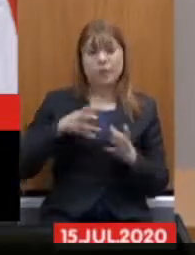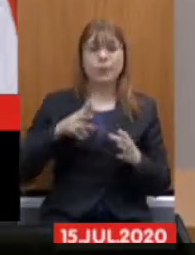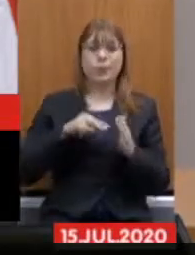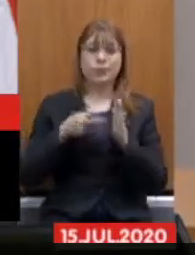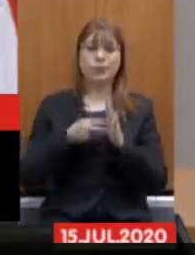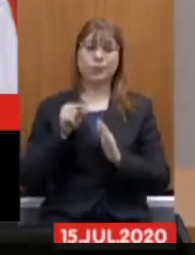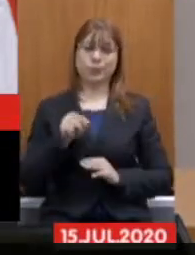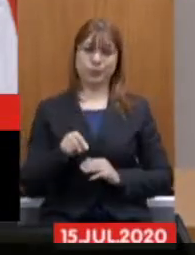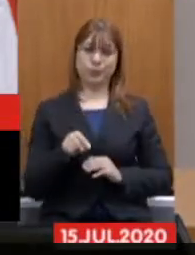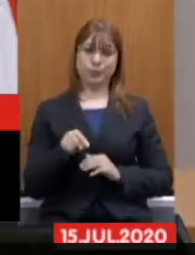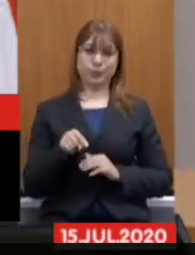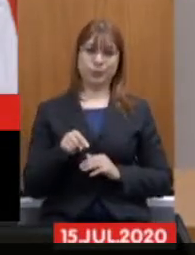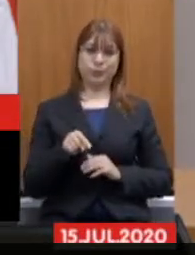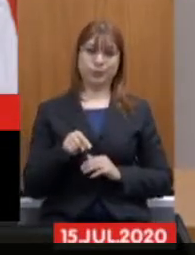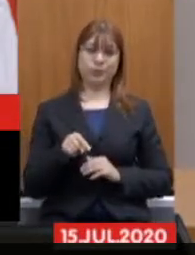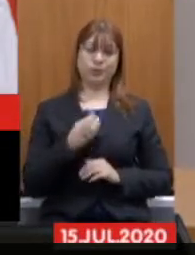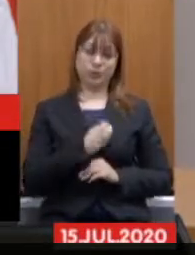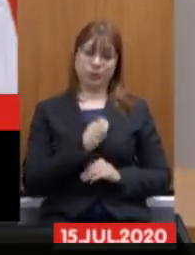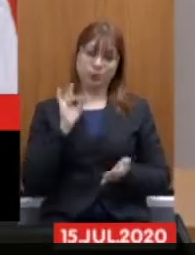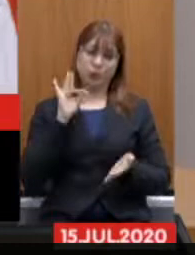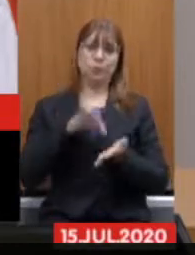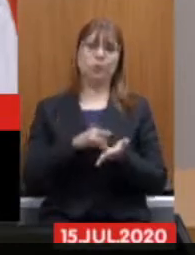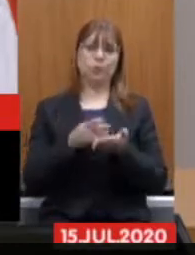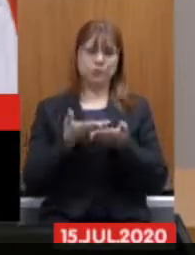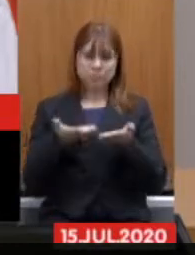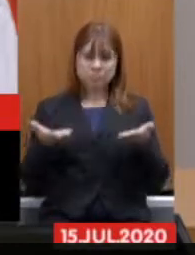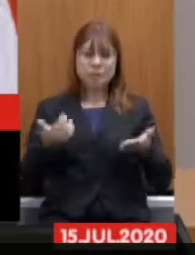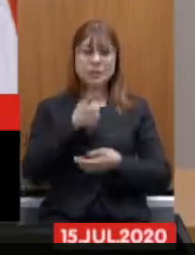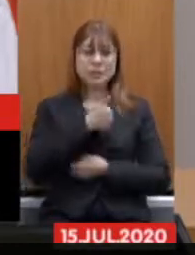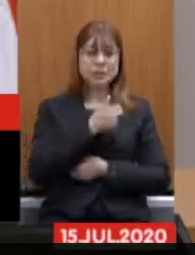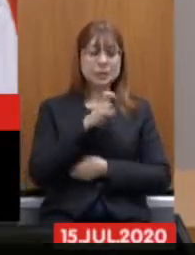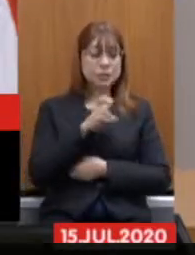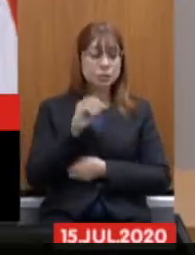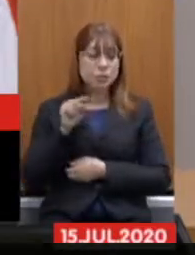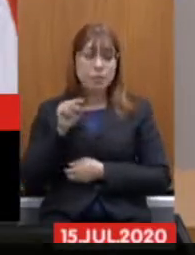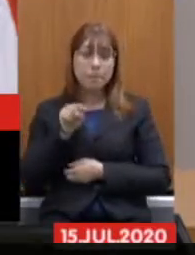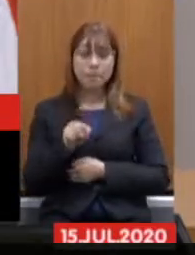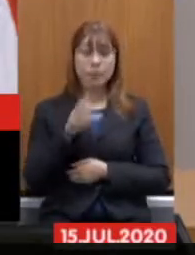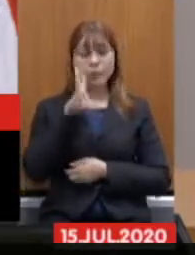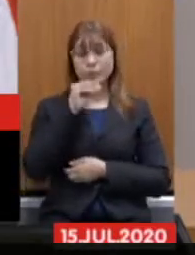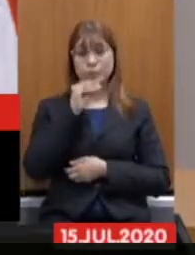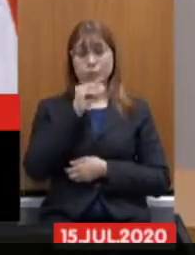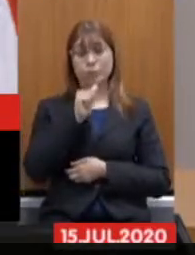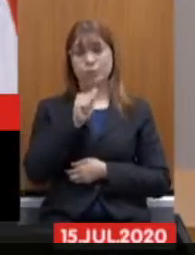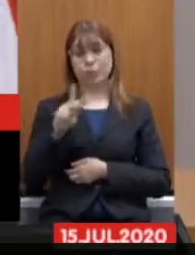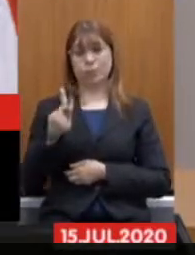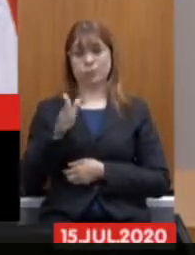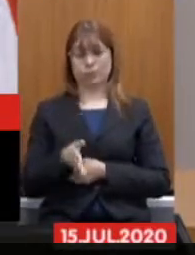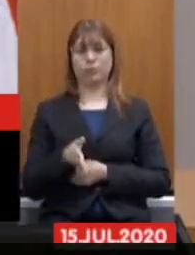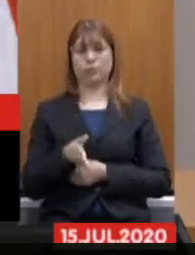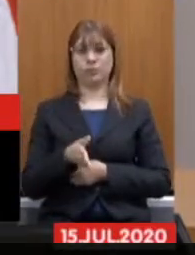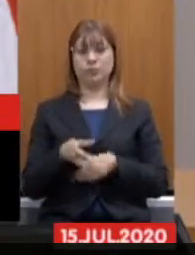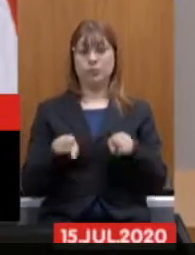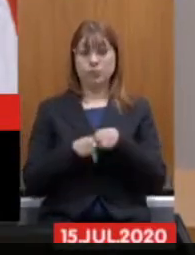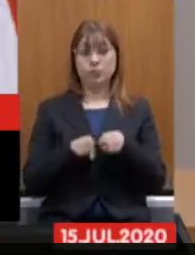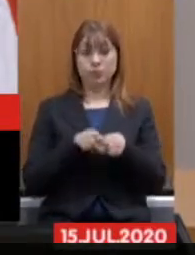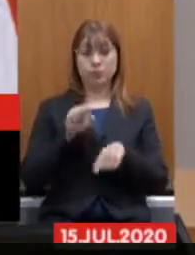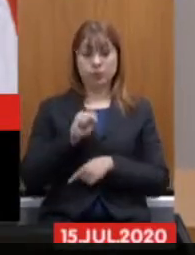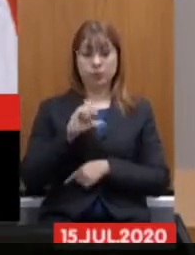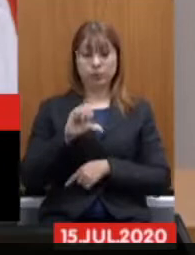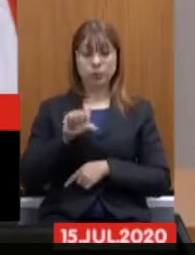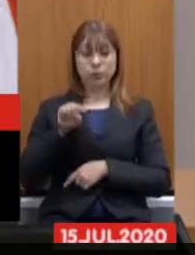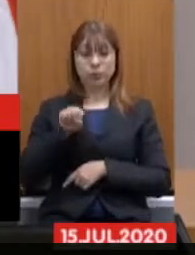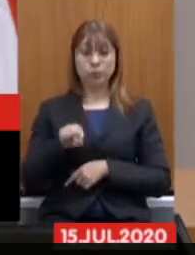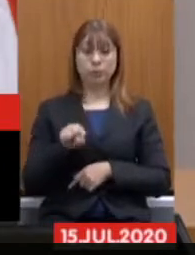reforma significa na vida concreta de 150 mil trabalhadores aposentados e dos 89